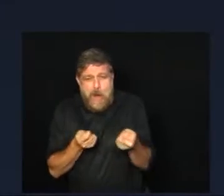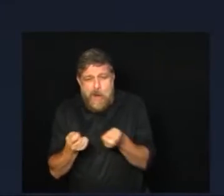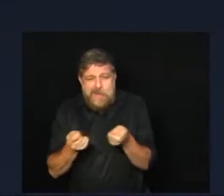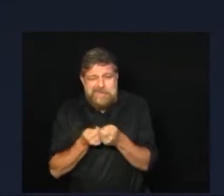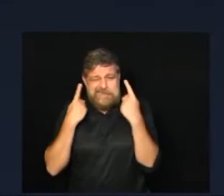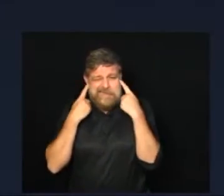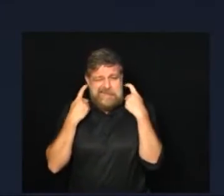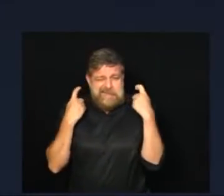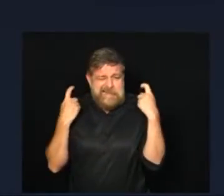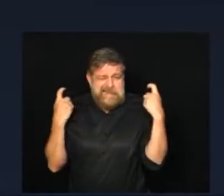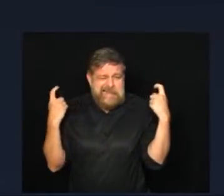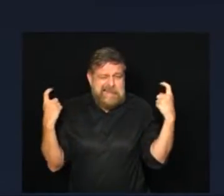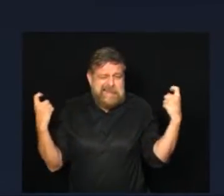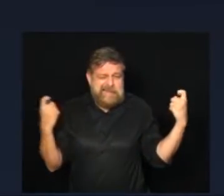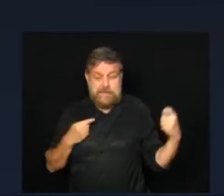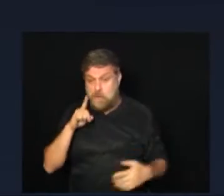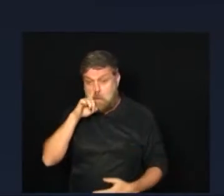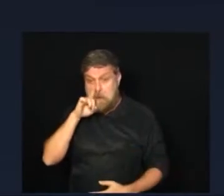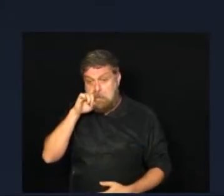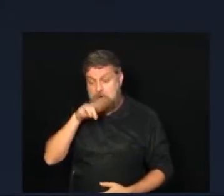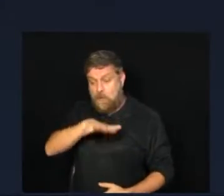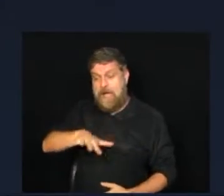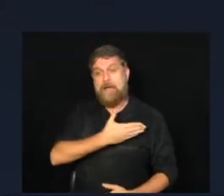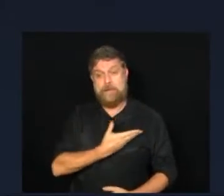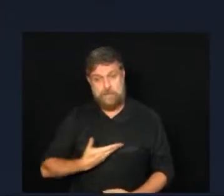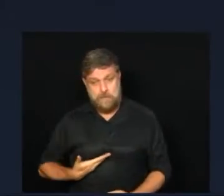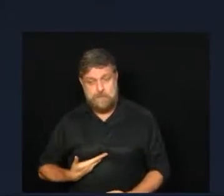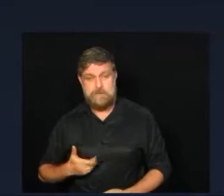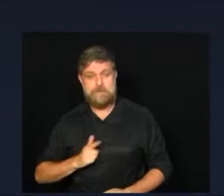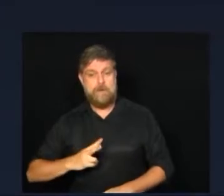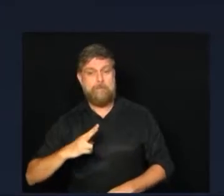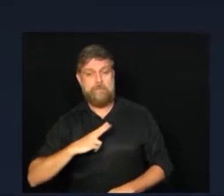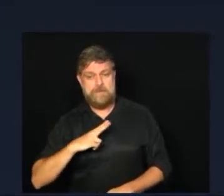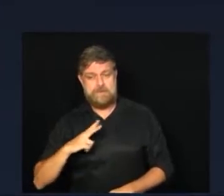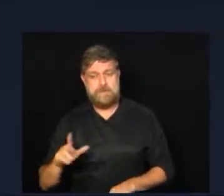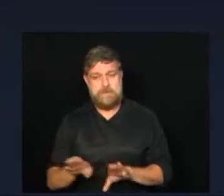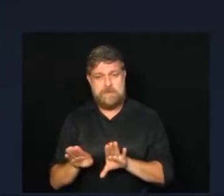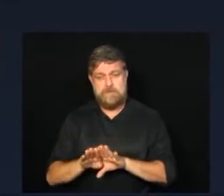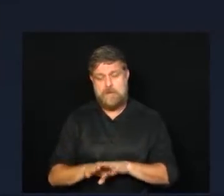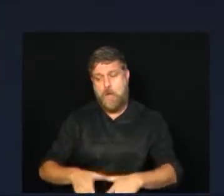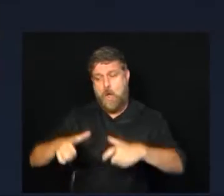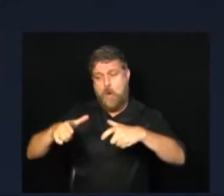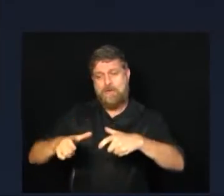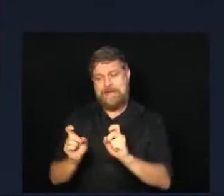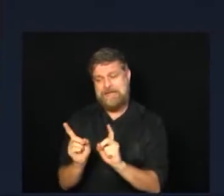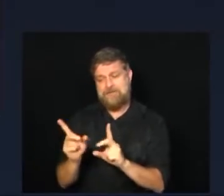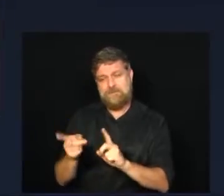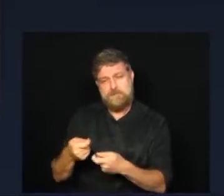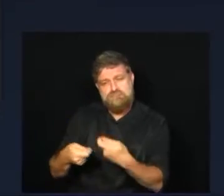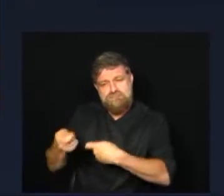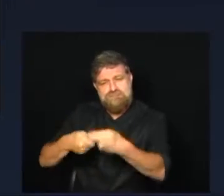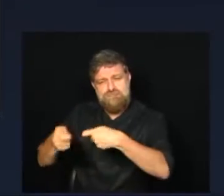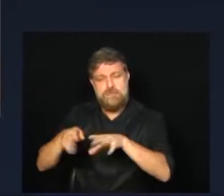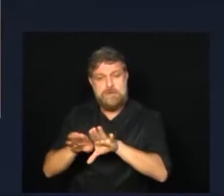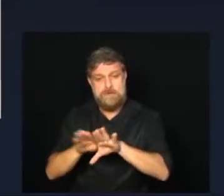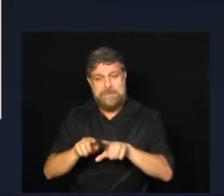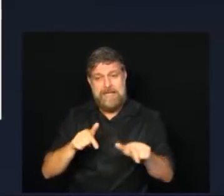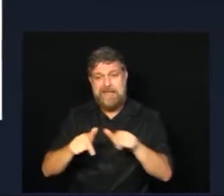sonorização nociva ou perigosa em áreas públicas, particulares e estabelecimentos comerciais que trabalhem